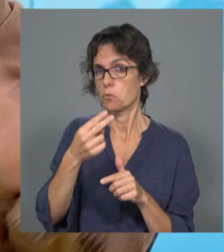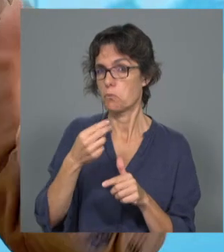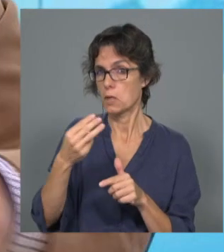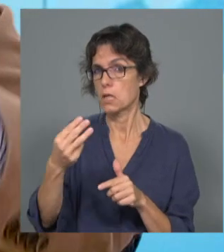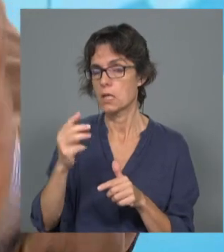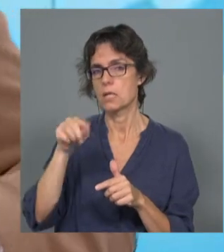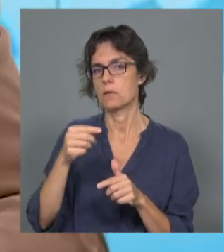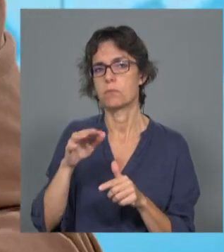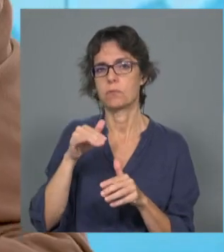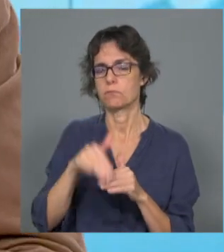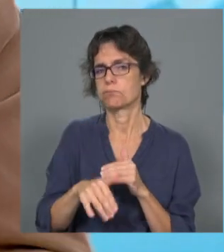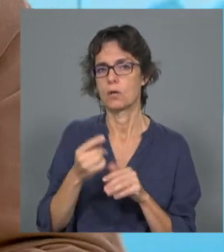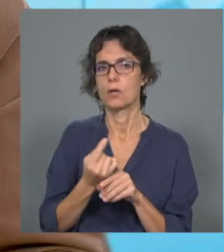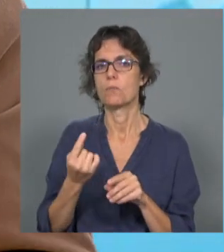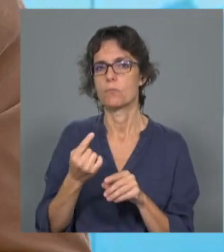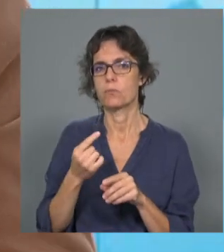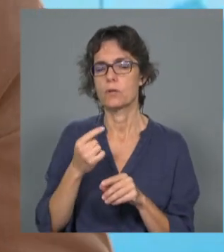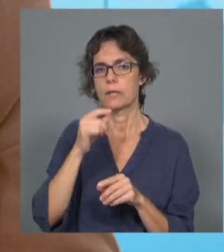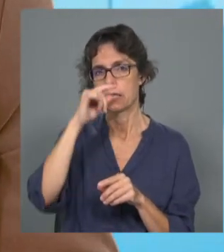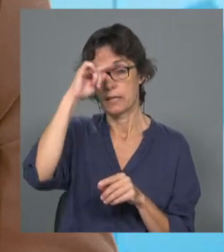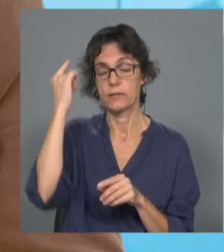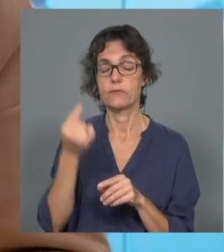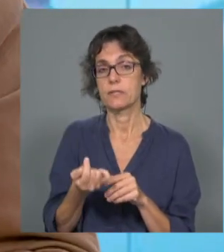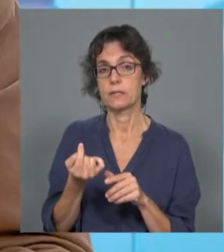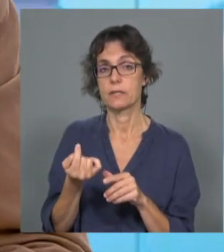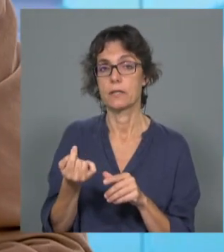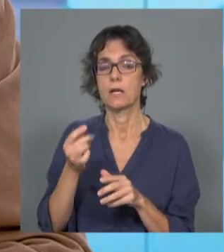são territórios muito difíceis de abastecer com o rio Dnieper pelo meio,